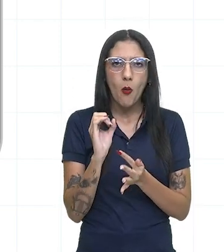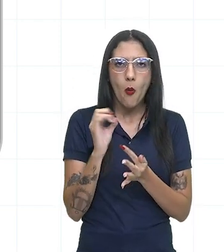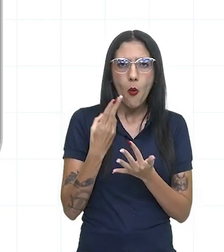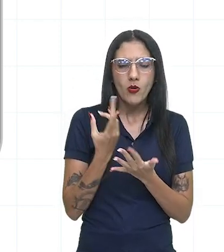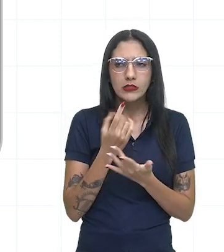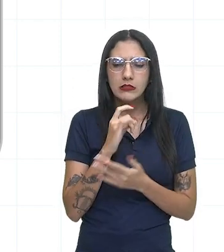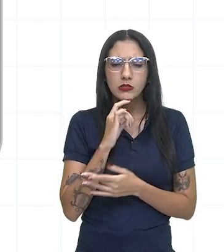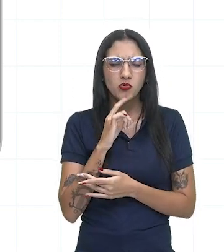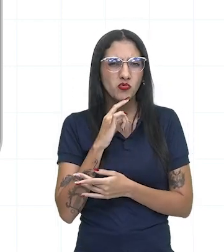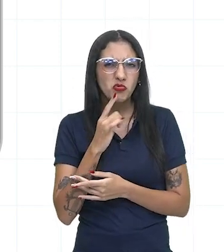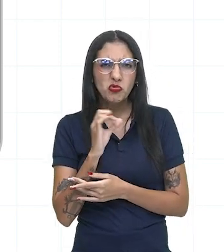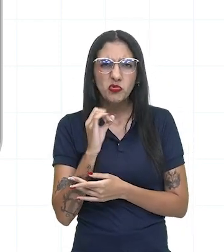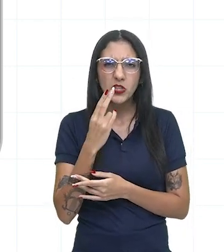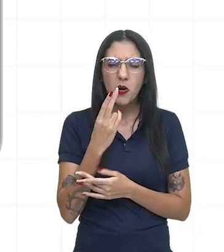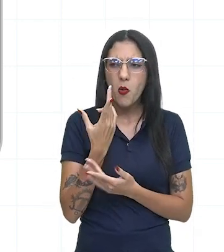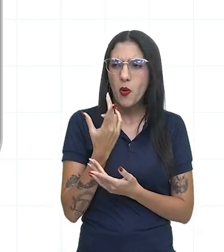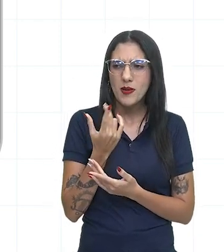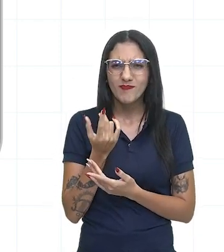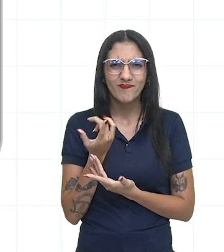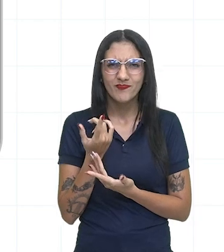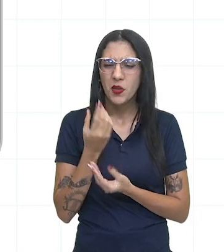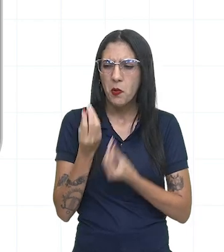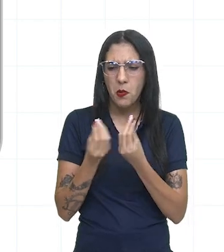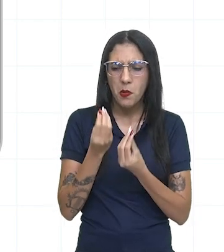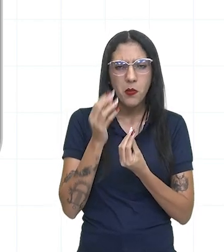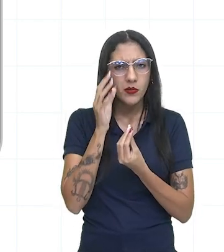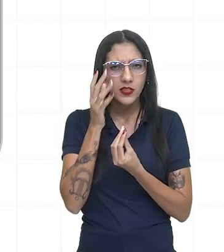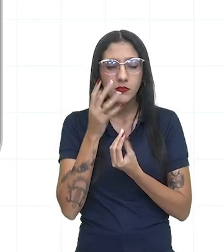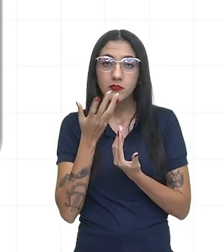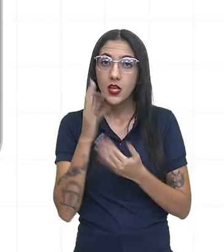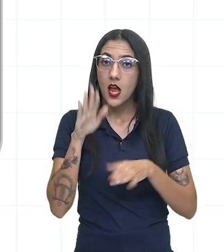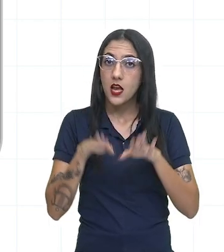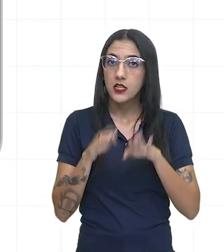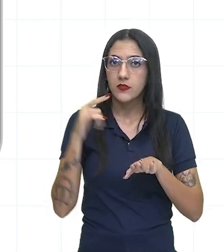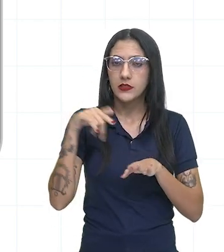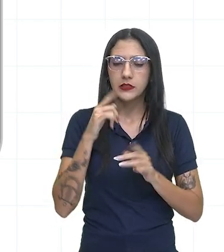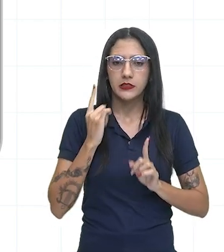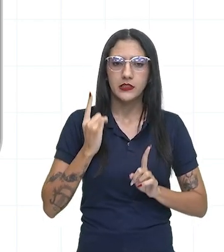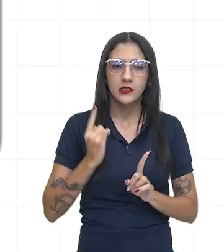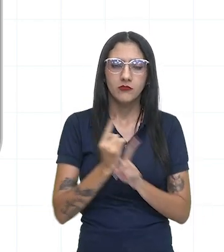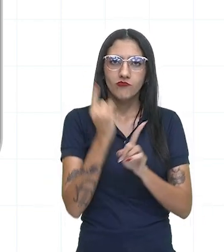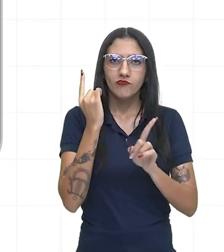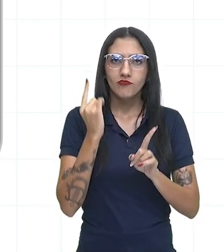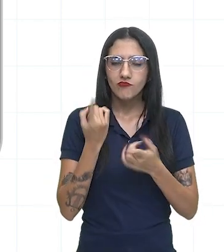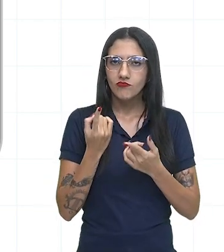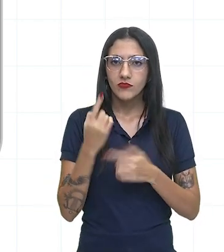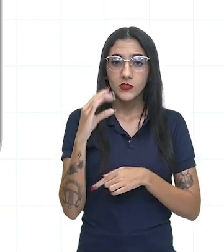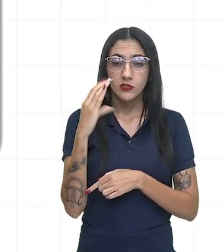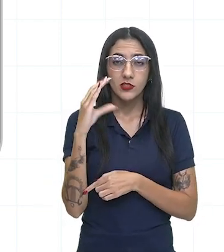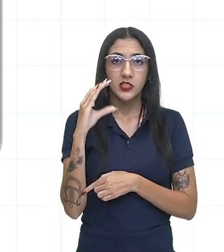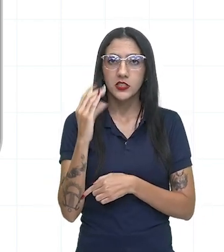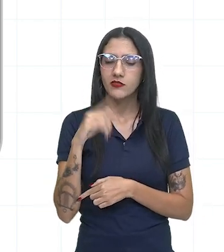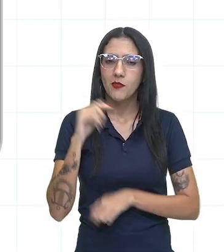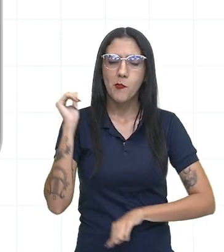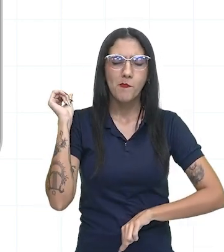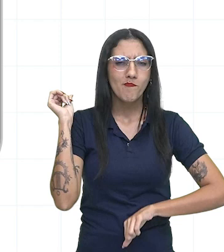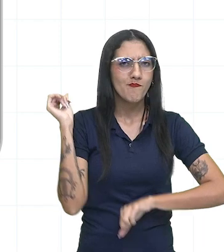obscuros ou sem muita clareza, muitas vezes fizeram descobertas científicas que